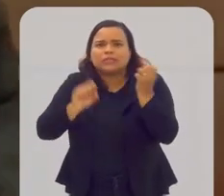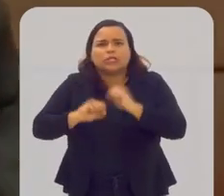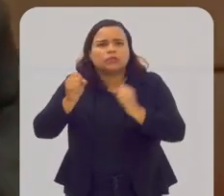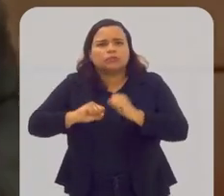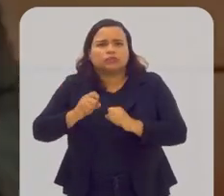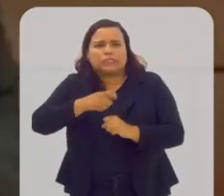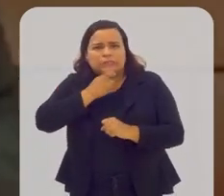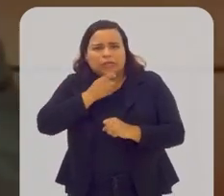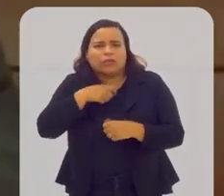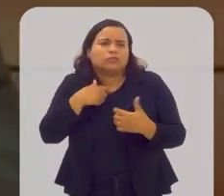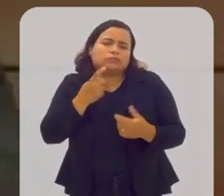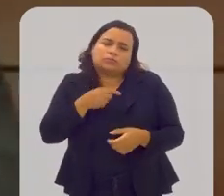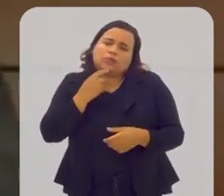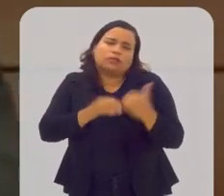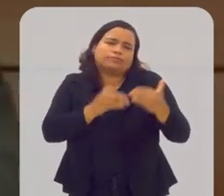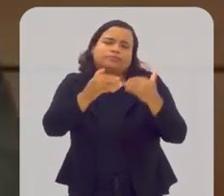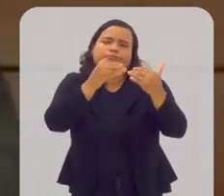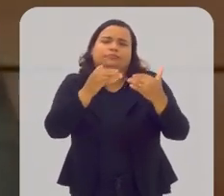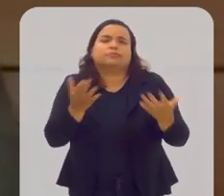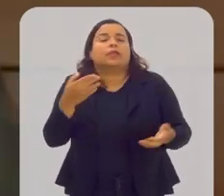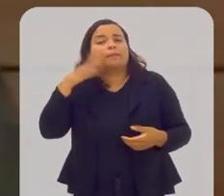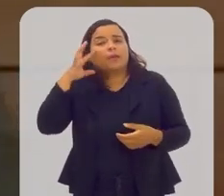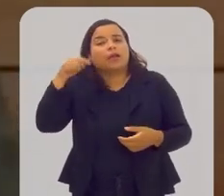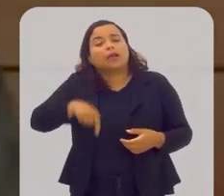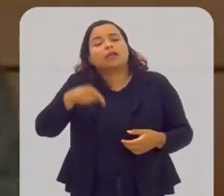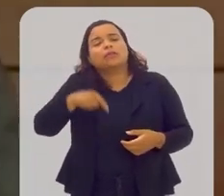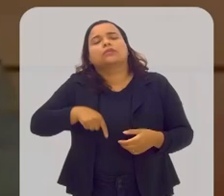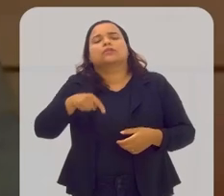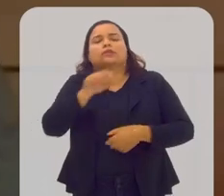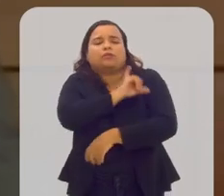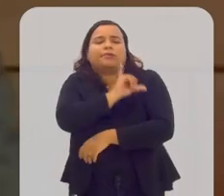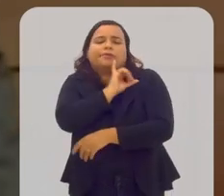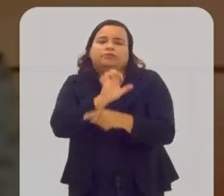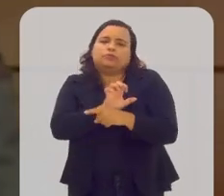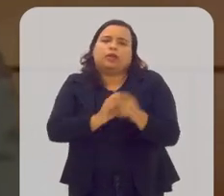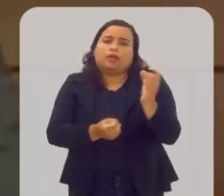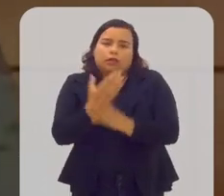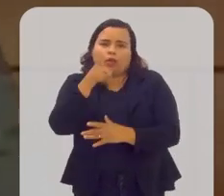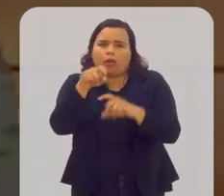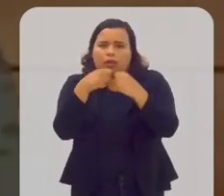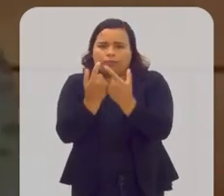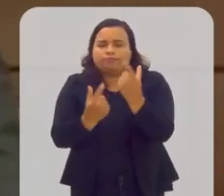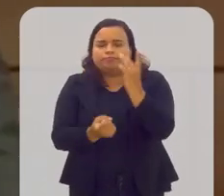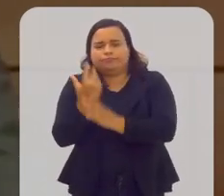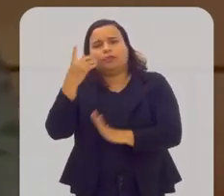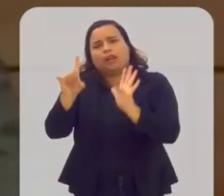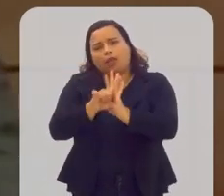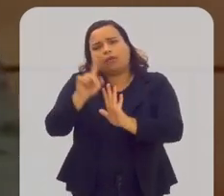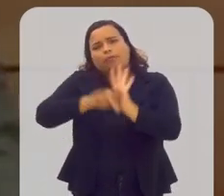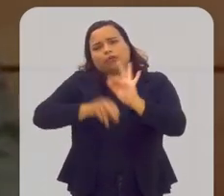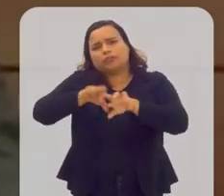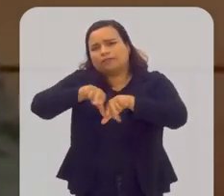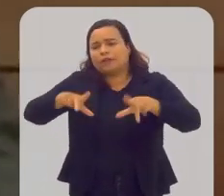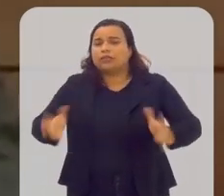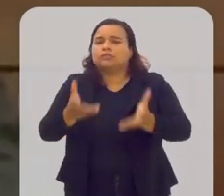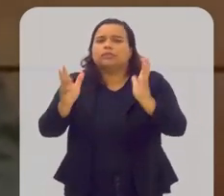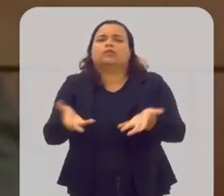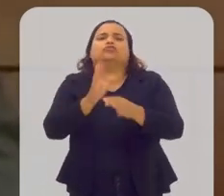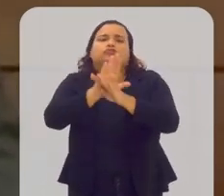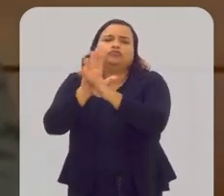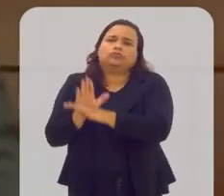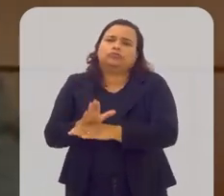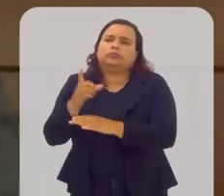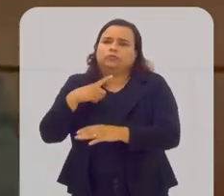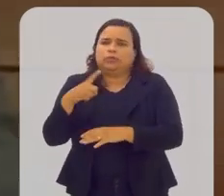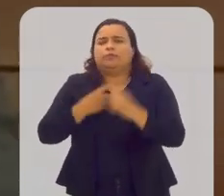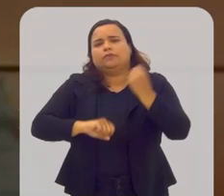indústria química. E o Estado do Rio de Janeiro tem feito, no âmbito da Assembleia Legislativa, projetos de lei de incentivo à indústria química. A gente